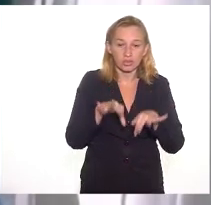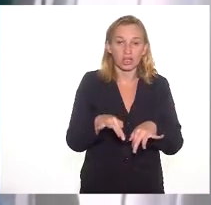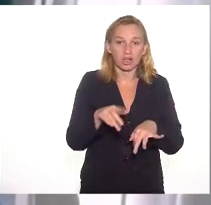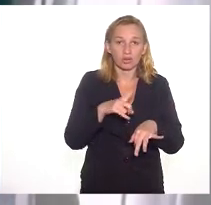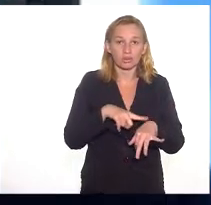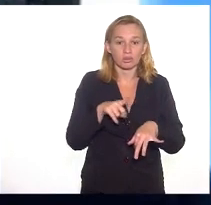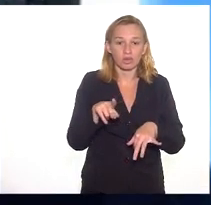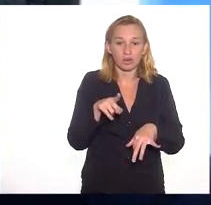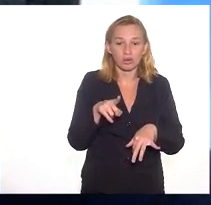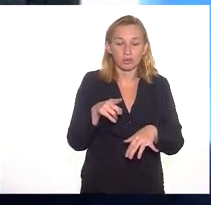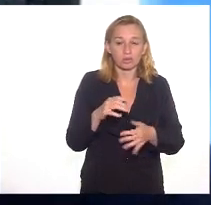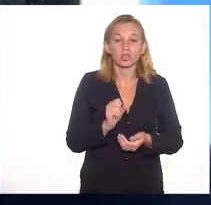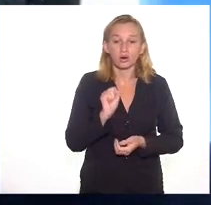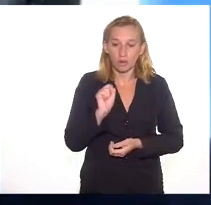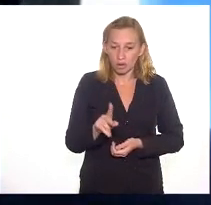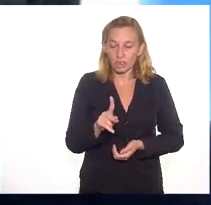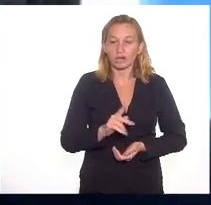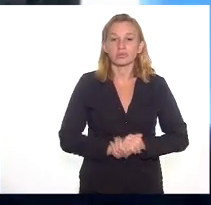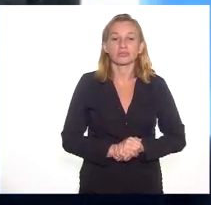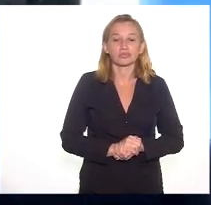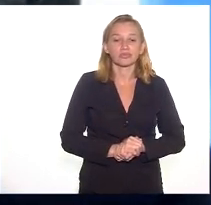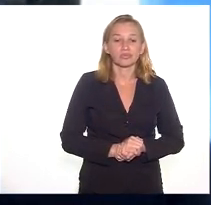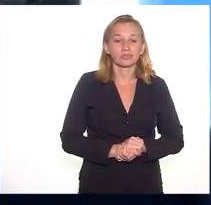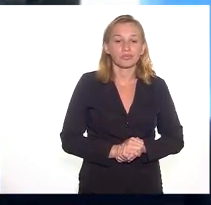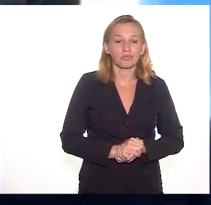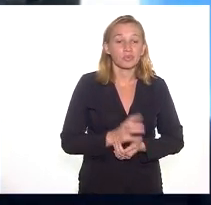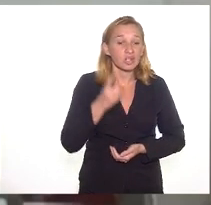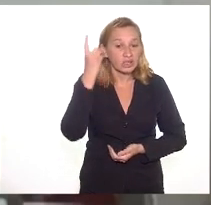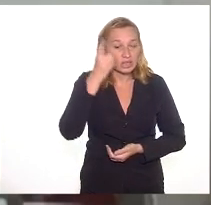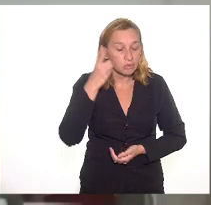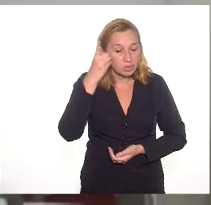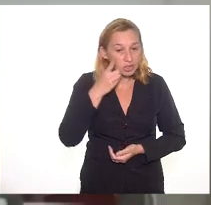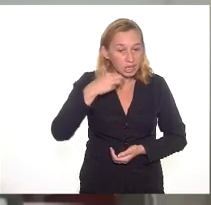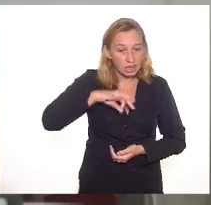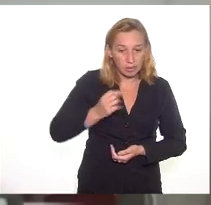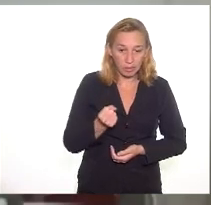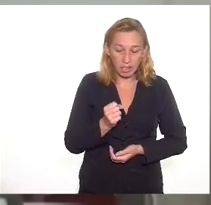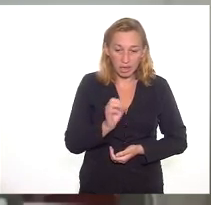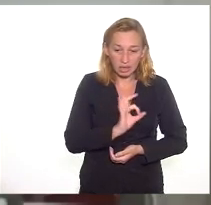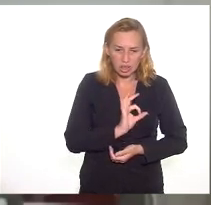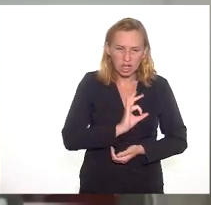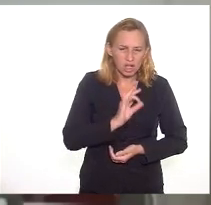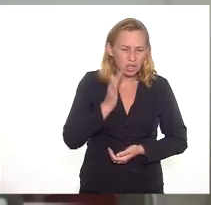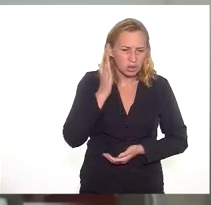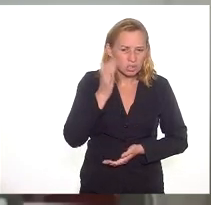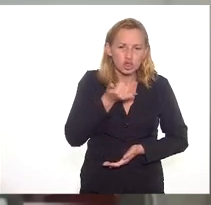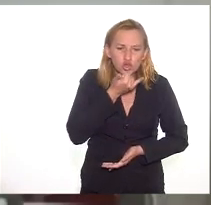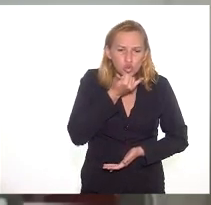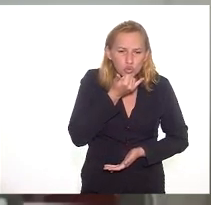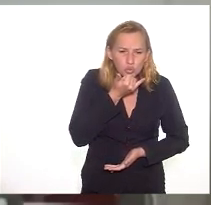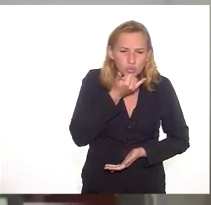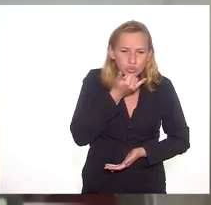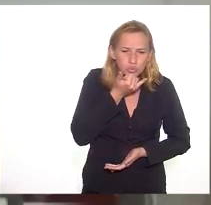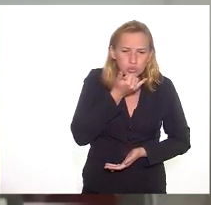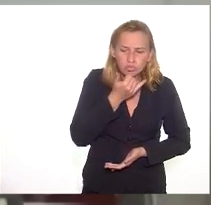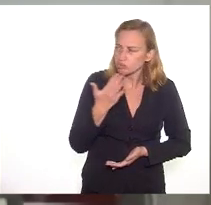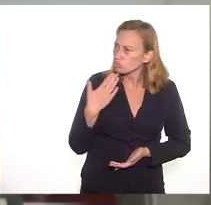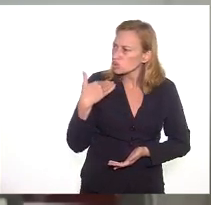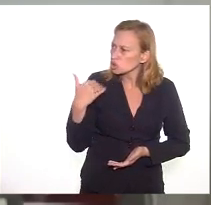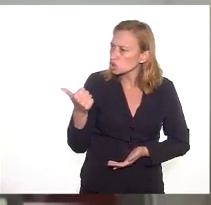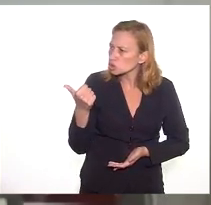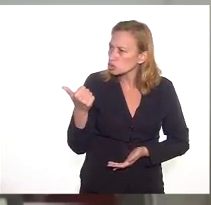por favor. Está inscrito, deputado. Deputada Marta, eu não compreendi. Desculpa, presidente. Deputada Marta me chamou,